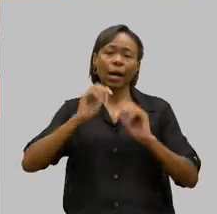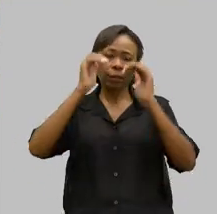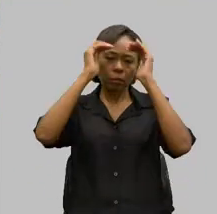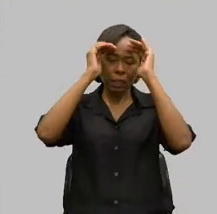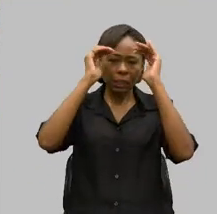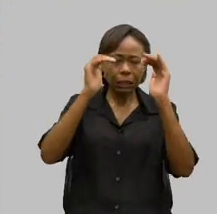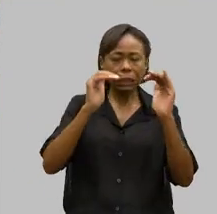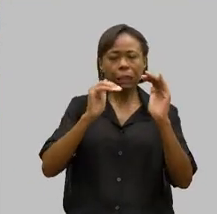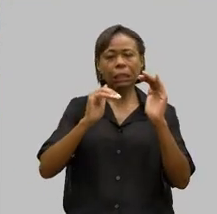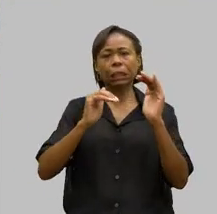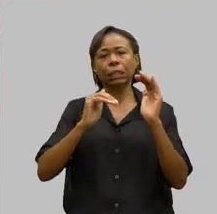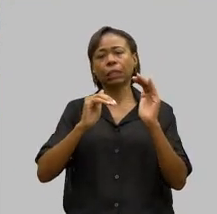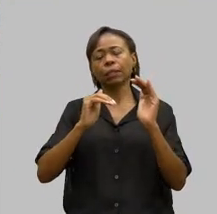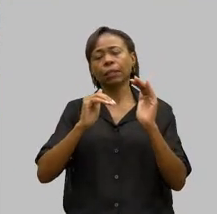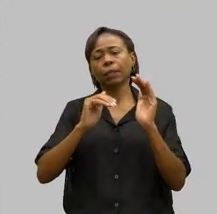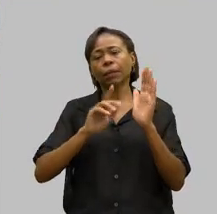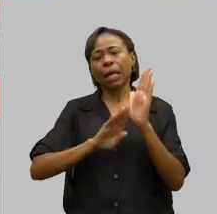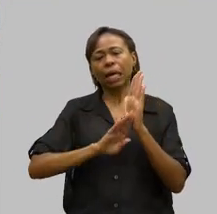diversos